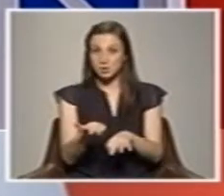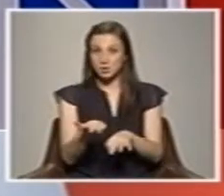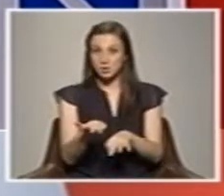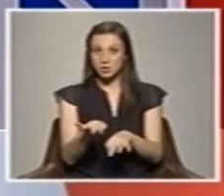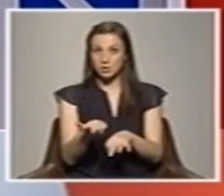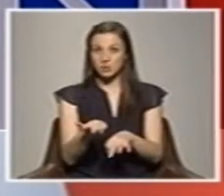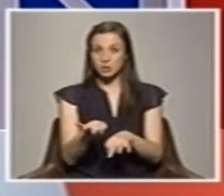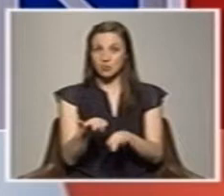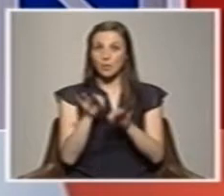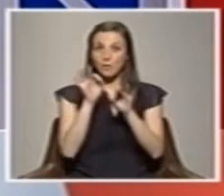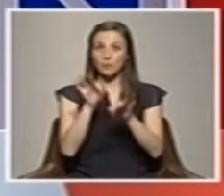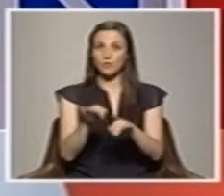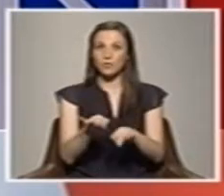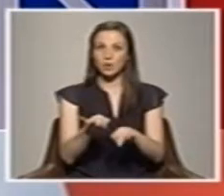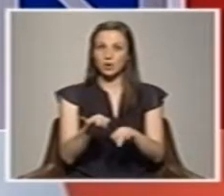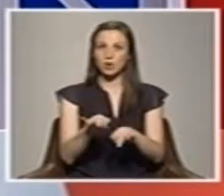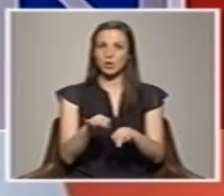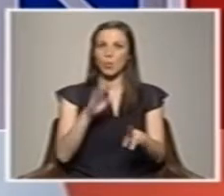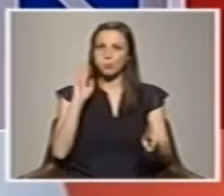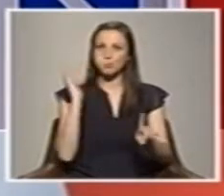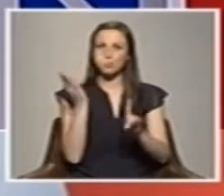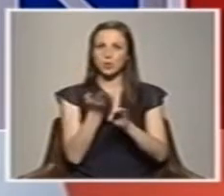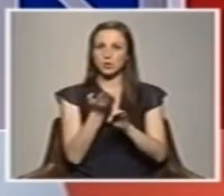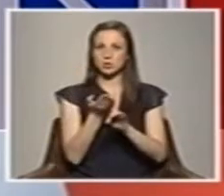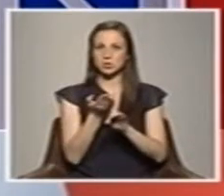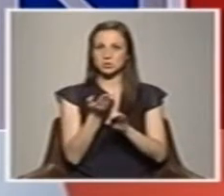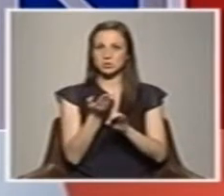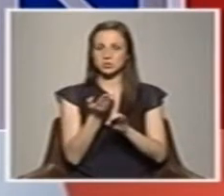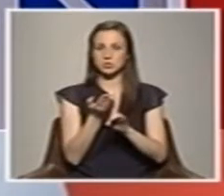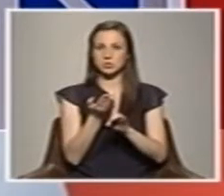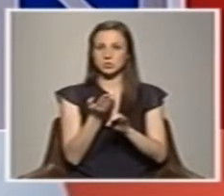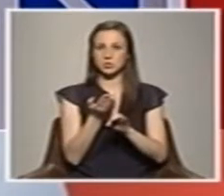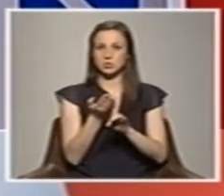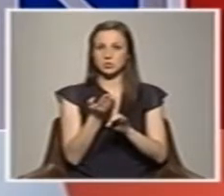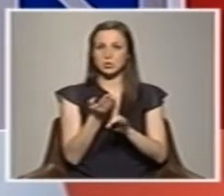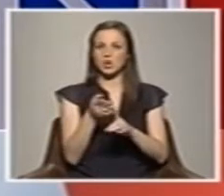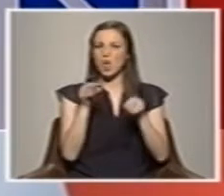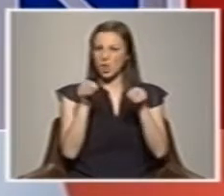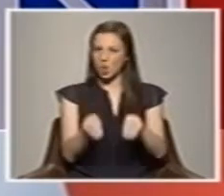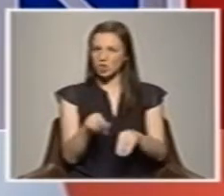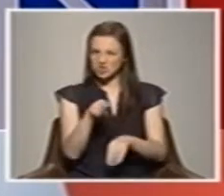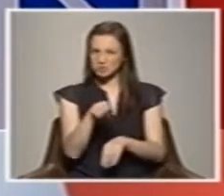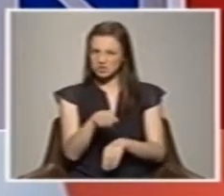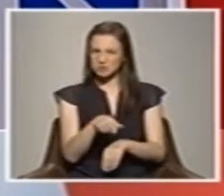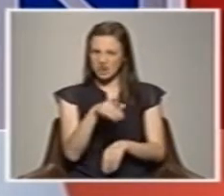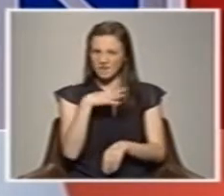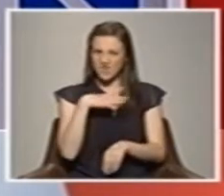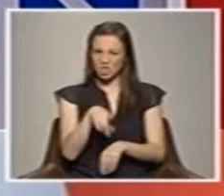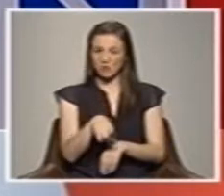apanhar um processo, nem sei como é que isso funciona, às vezes as lojas não estão para isso.